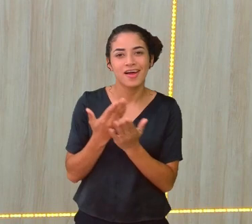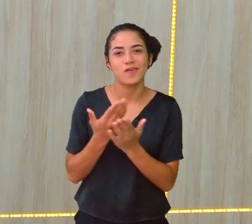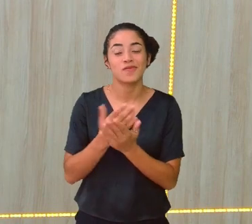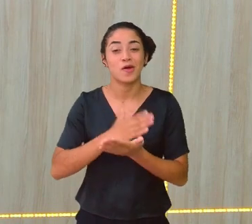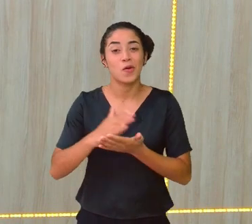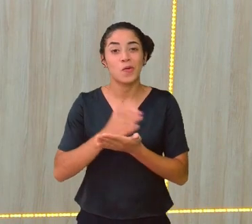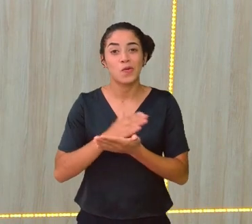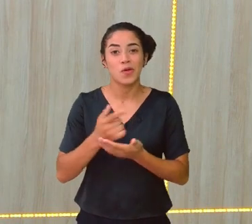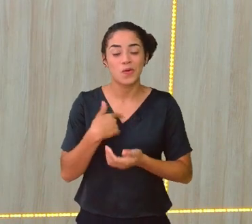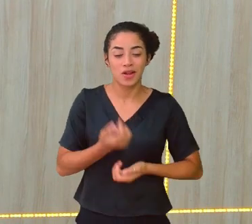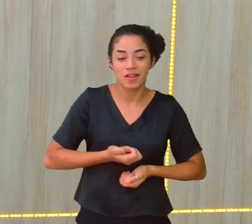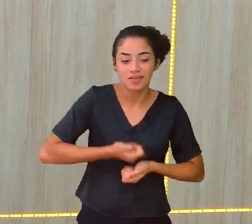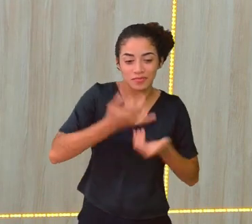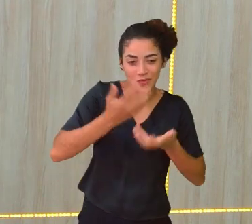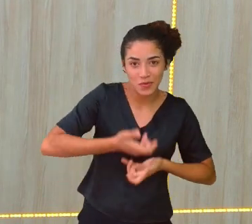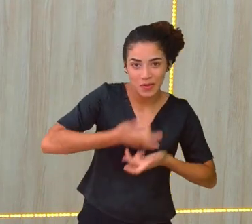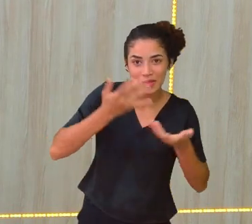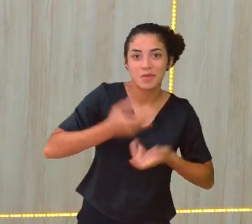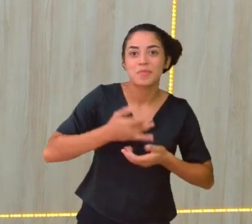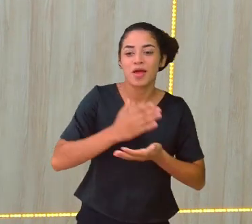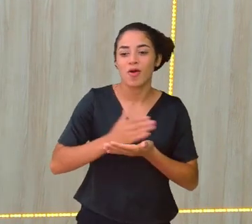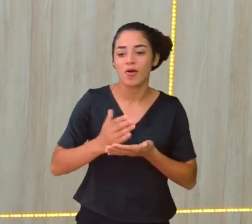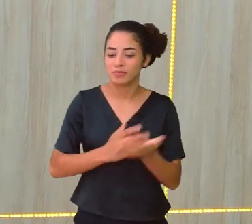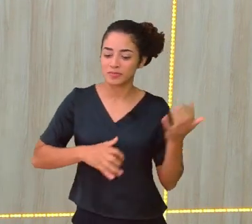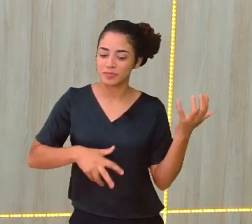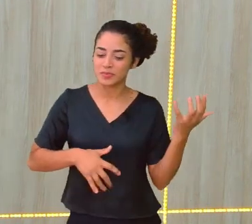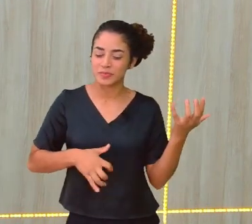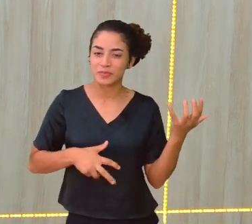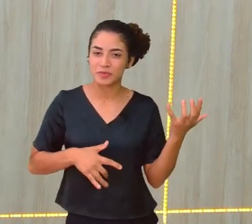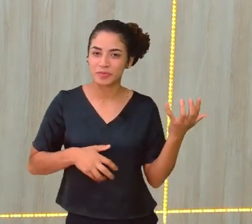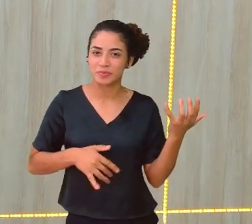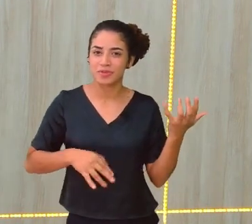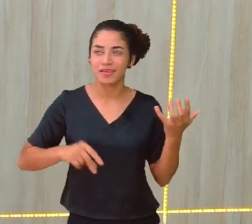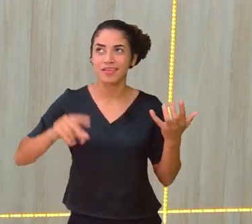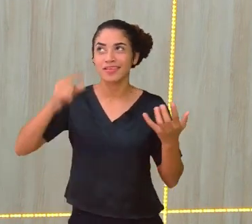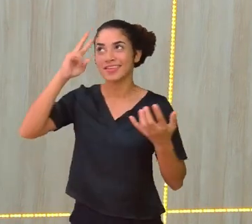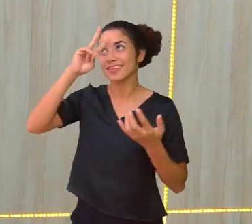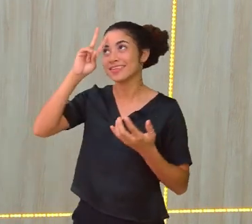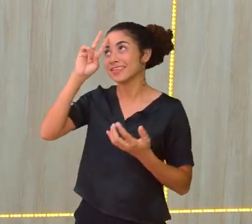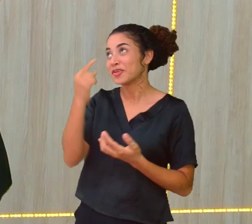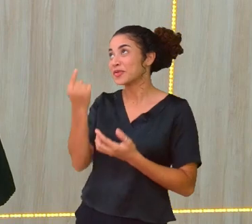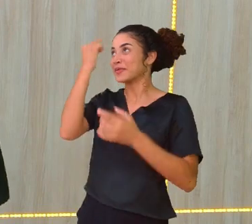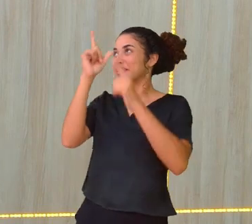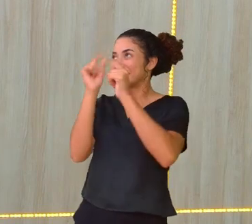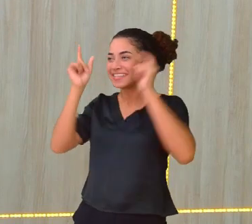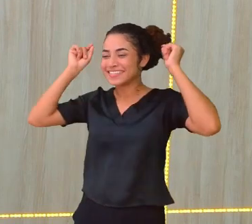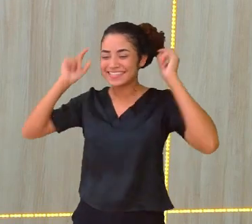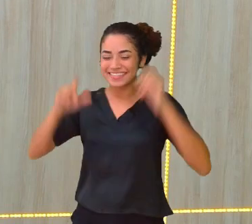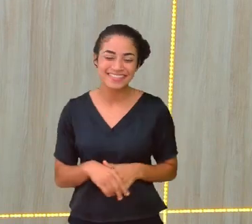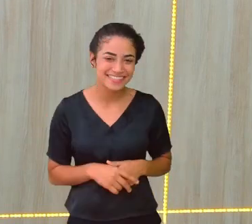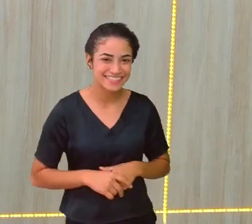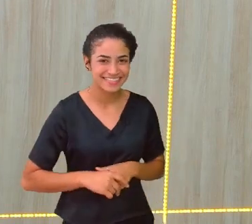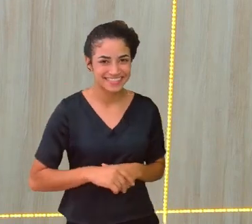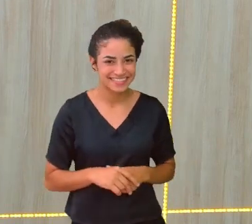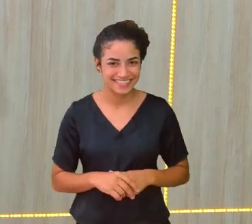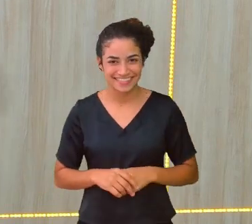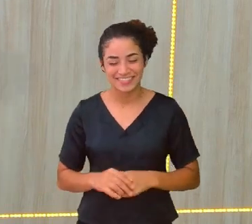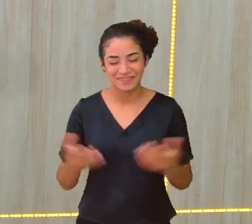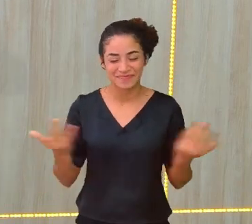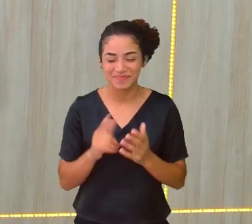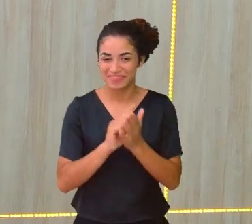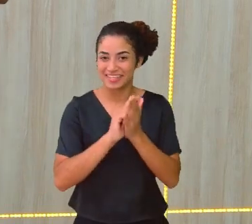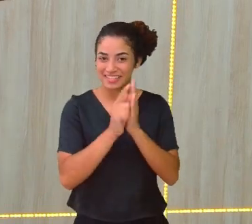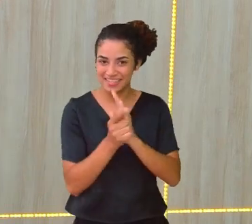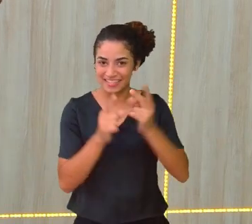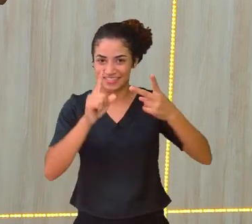alguém acompanhando com algum instrumento, pra gente voltar aos tempos da Grécia, né? Eu acho. Olha, além do gênero